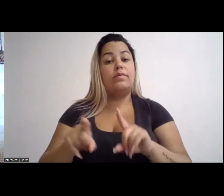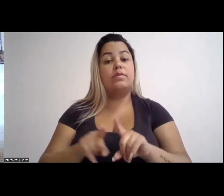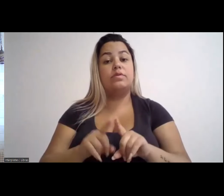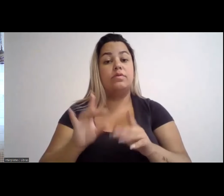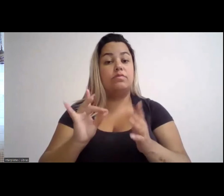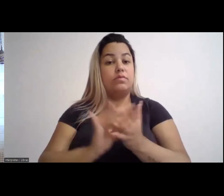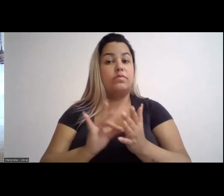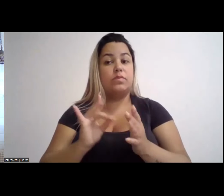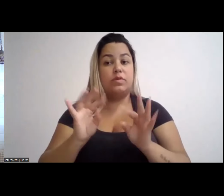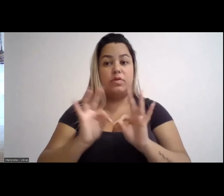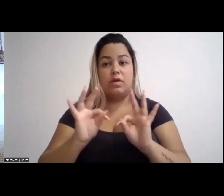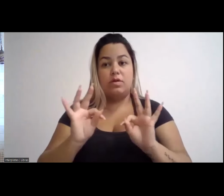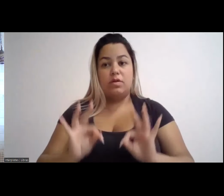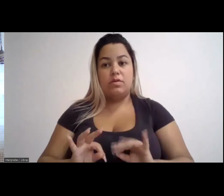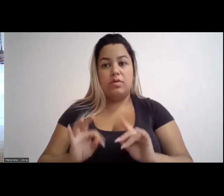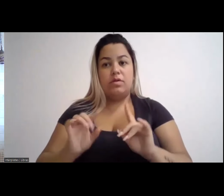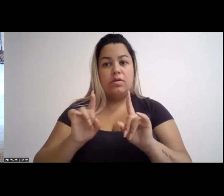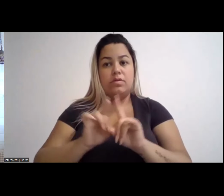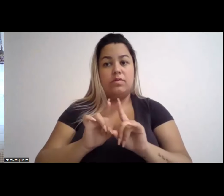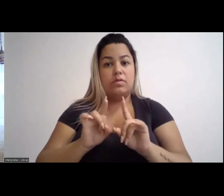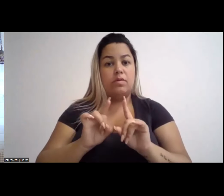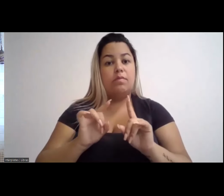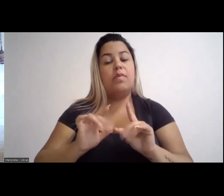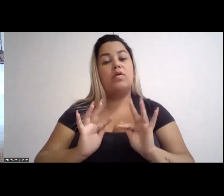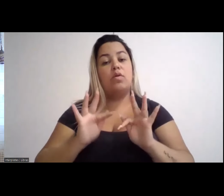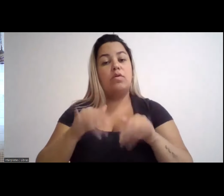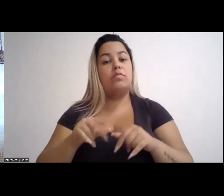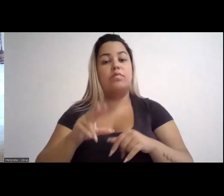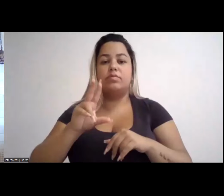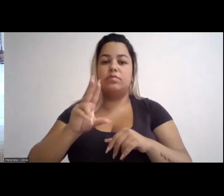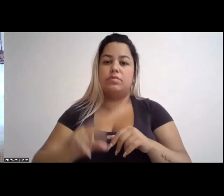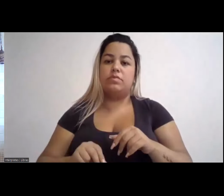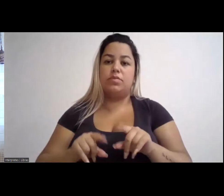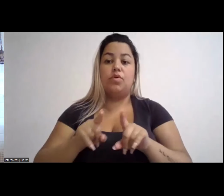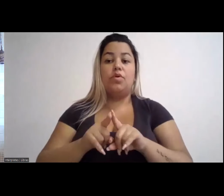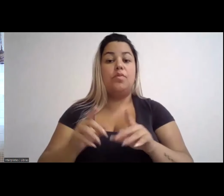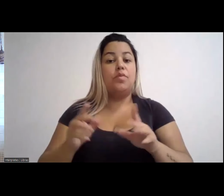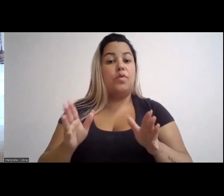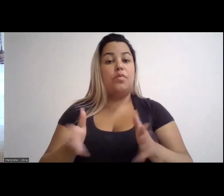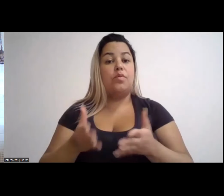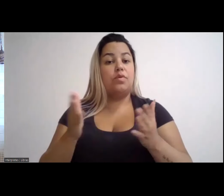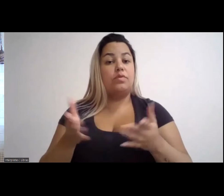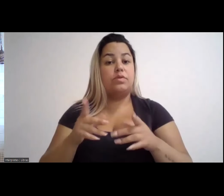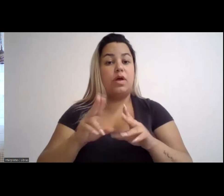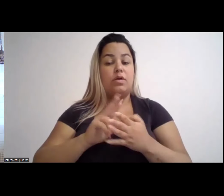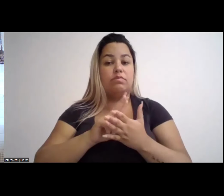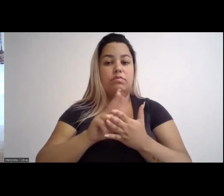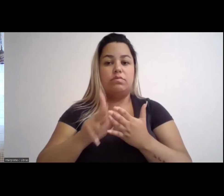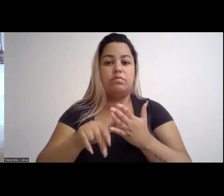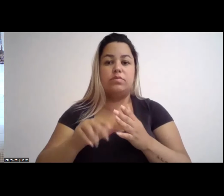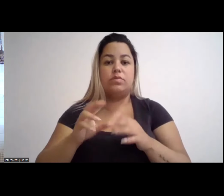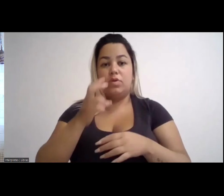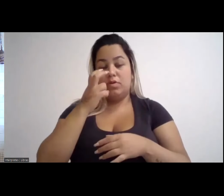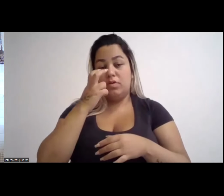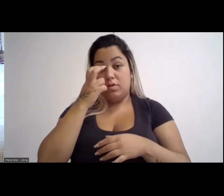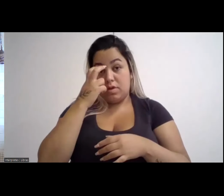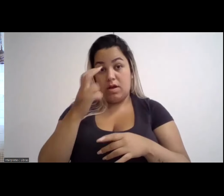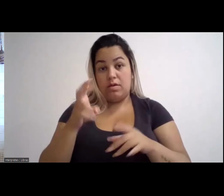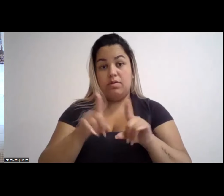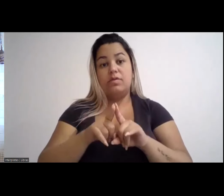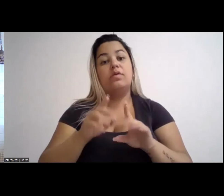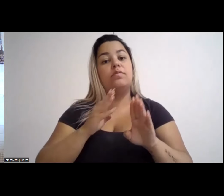pelas tecnologias, tecnologias como fim e não como promotoras da diversidade cultural. O